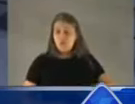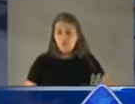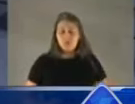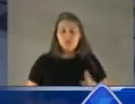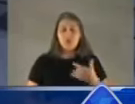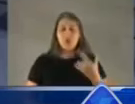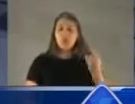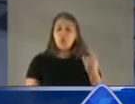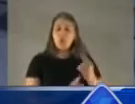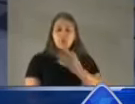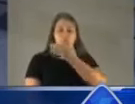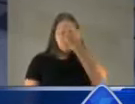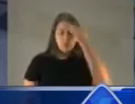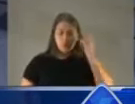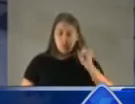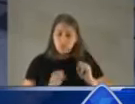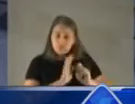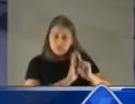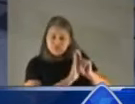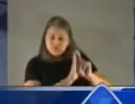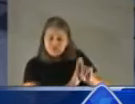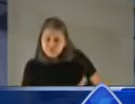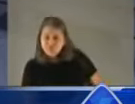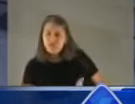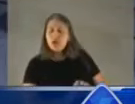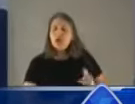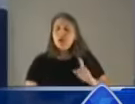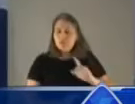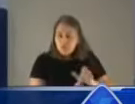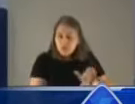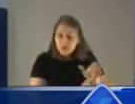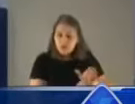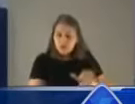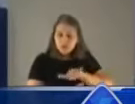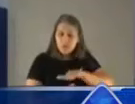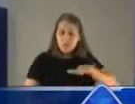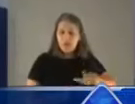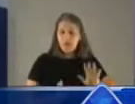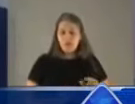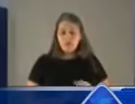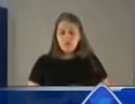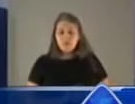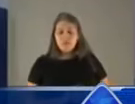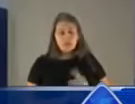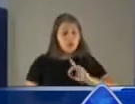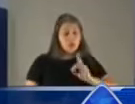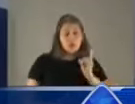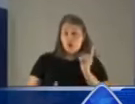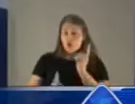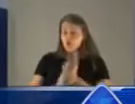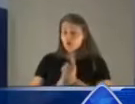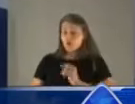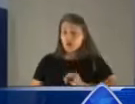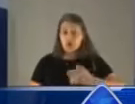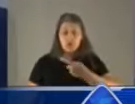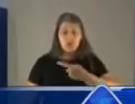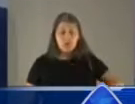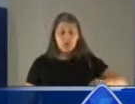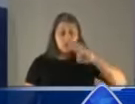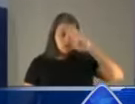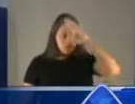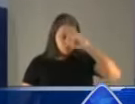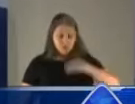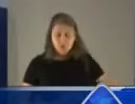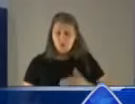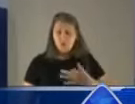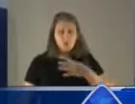ninguém que eu pudesse analisar que fizesse parte de um aconselhamento paralelo. Eu não encontrei o presidente da República, não o conheci. Eu